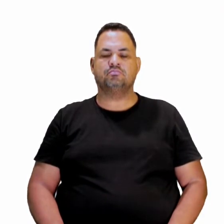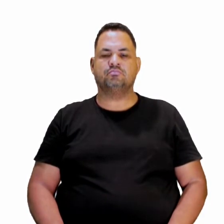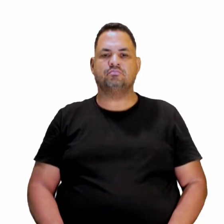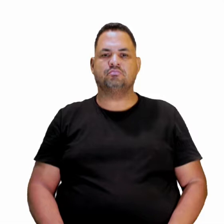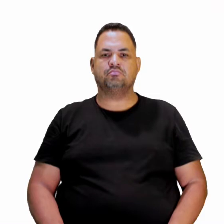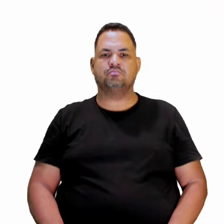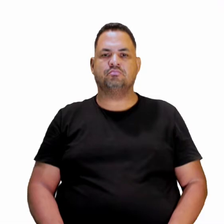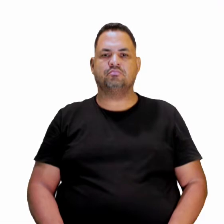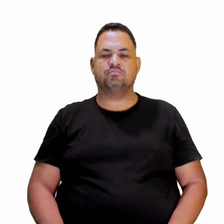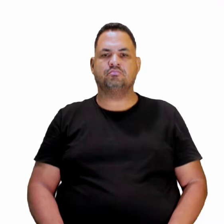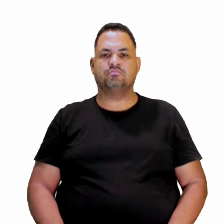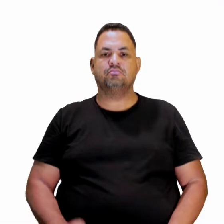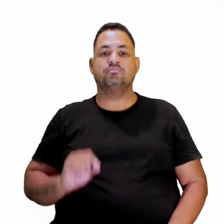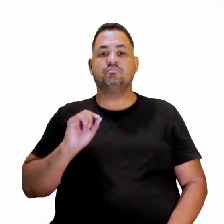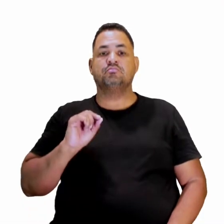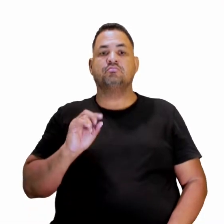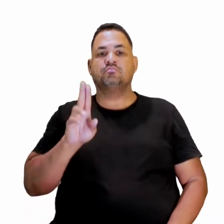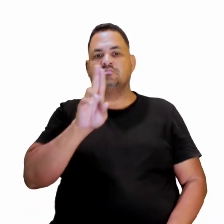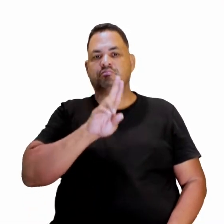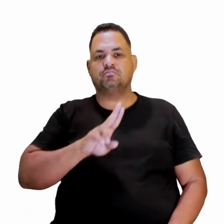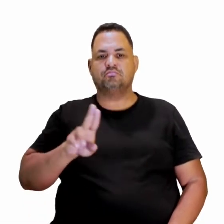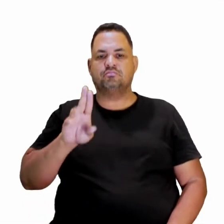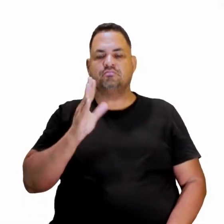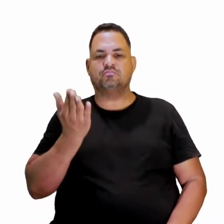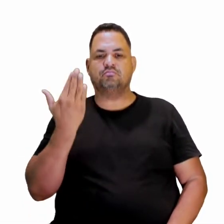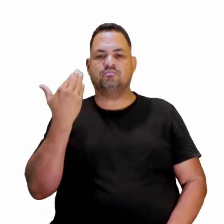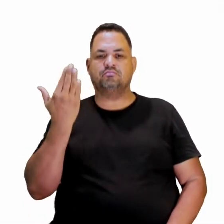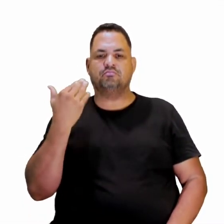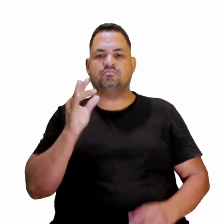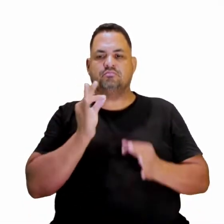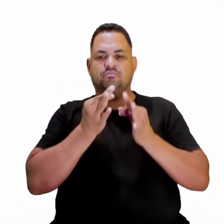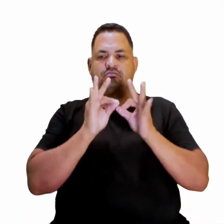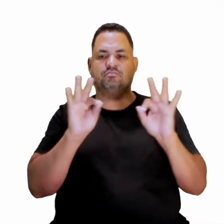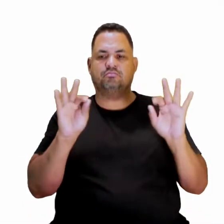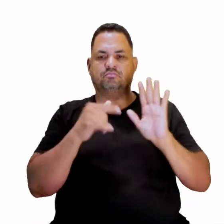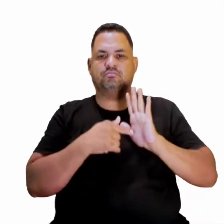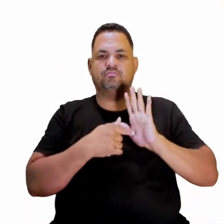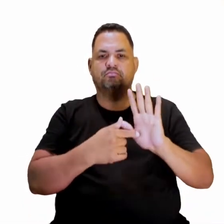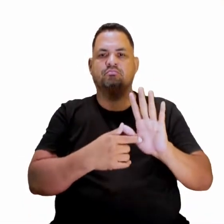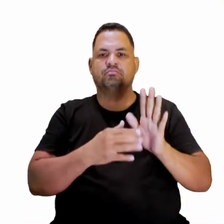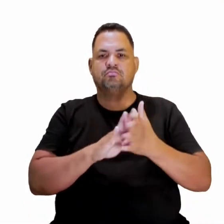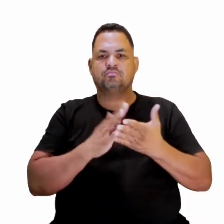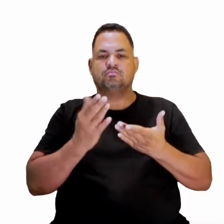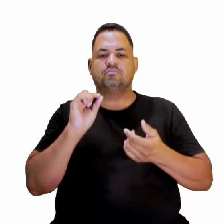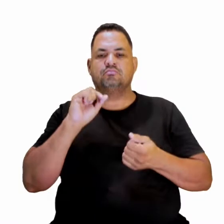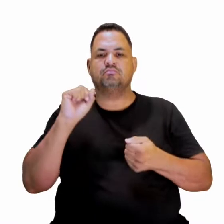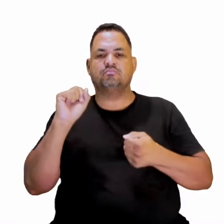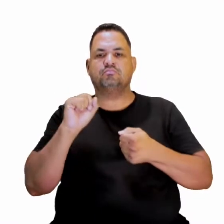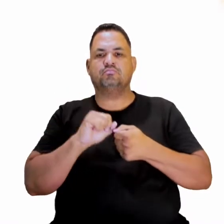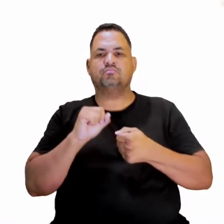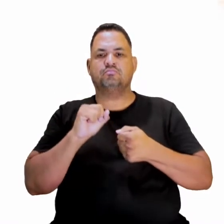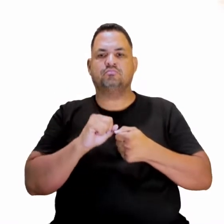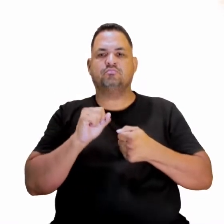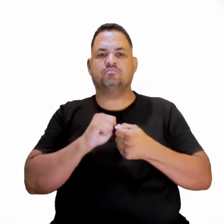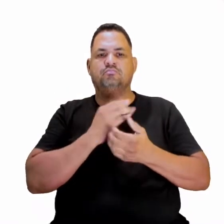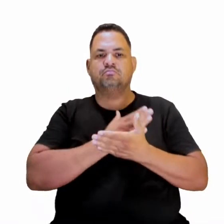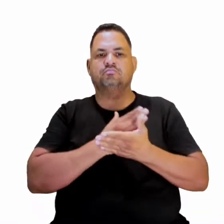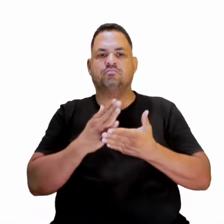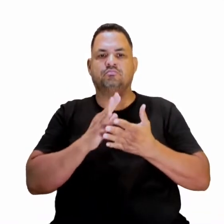past. Que é isso? Usamos o passado simples para indicar ações que começaram